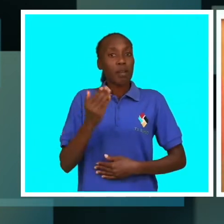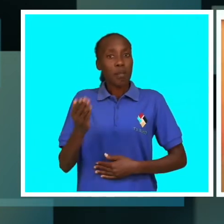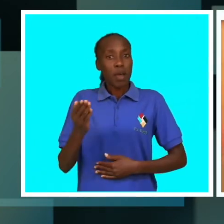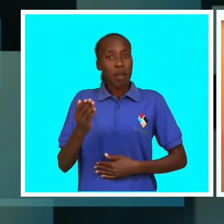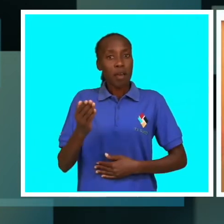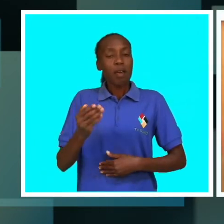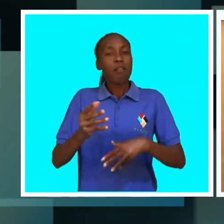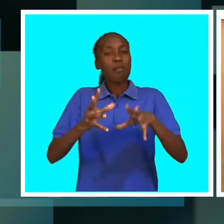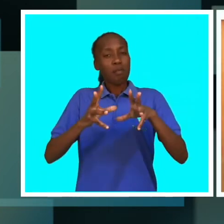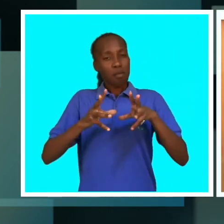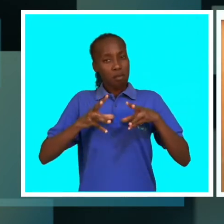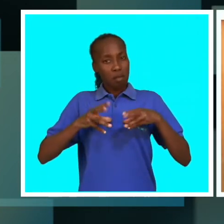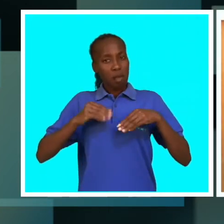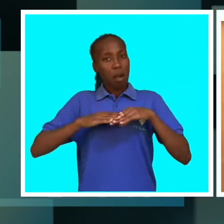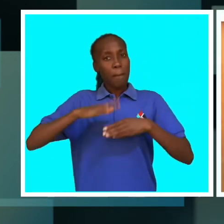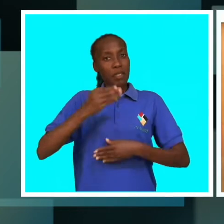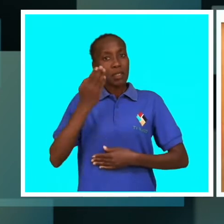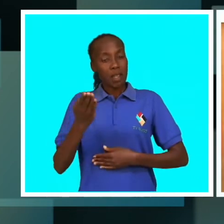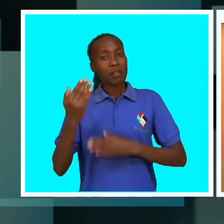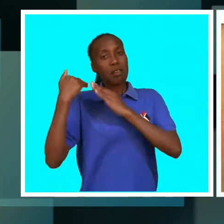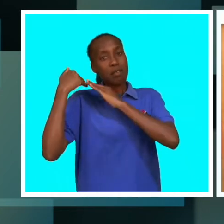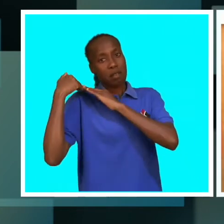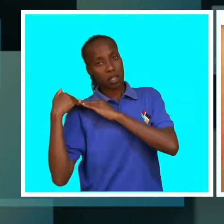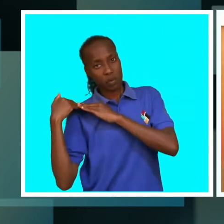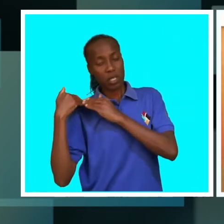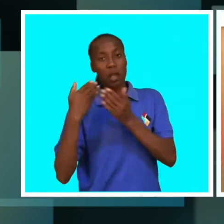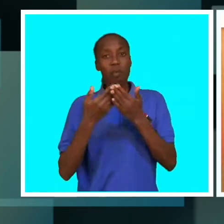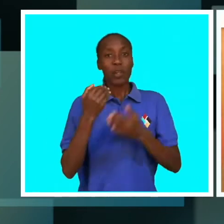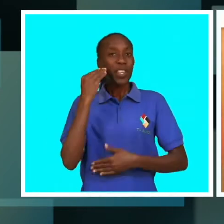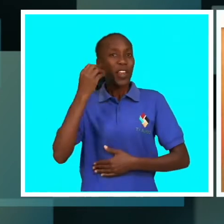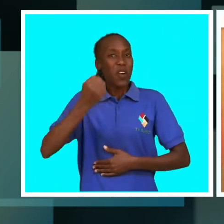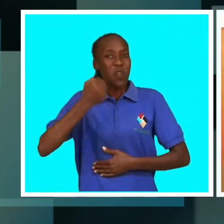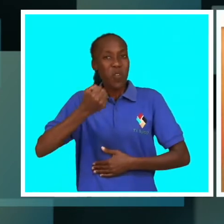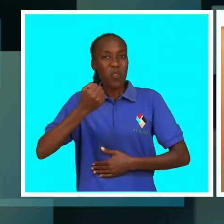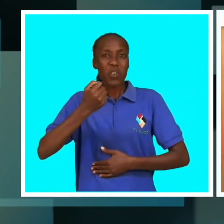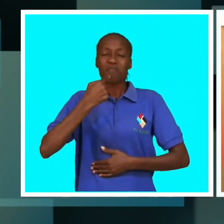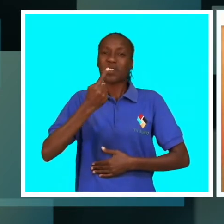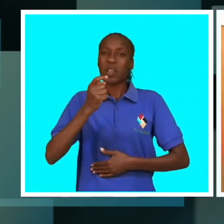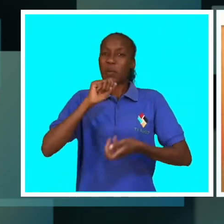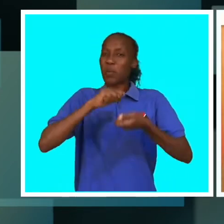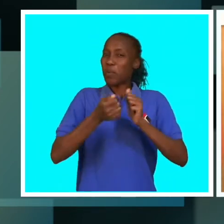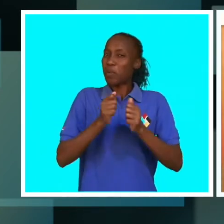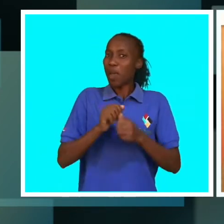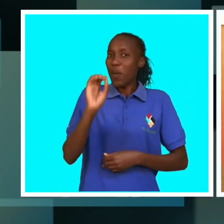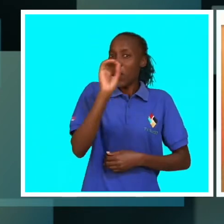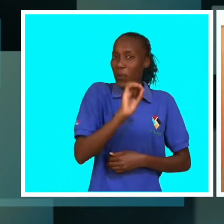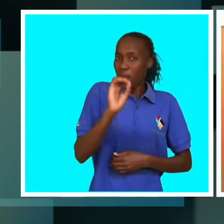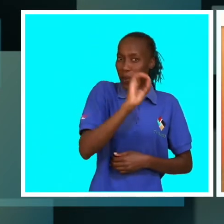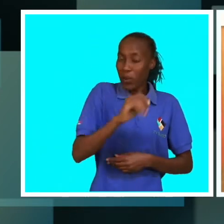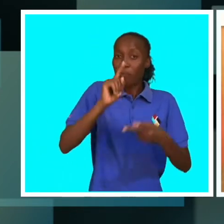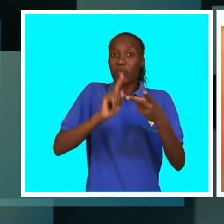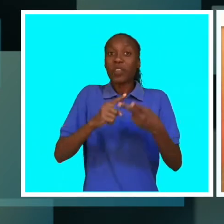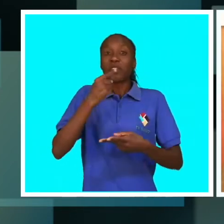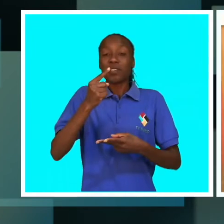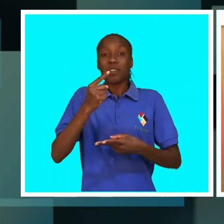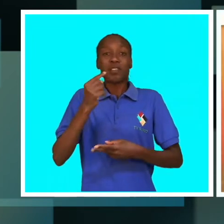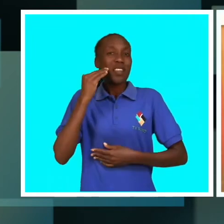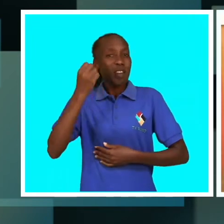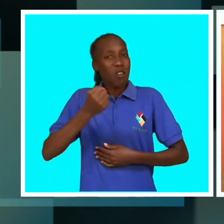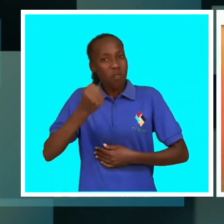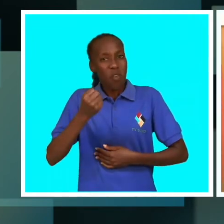para assumirem mais esta responsabilidade. O ser idosa não é um problema, o ser idosa não é